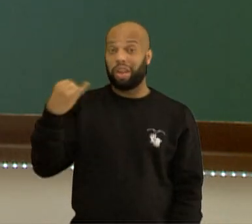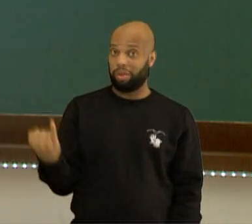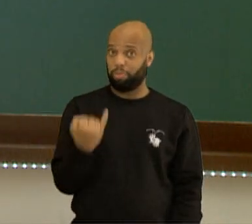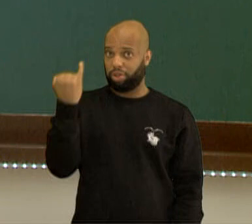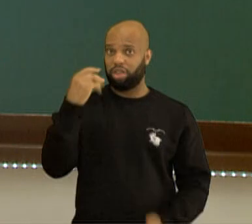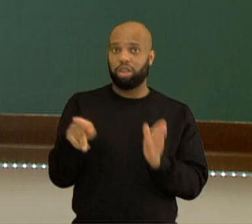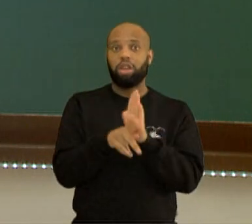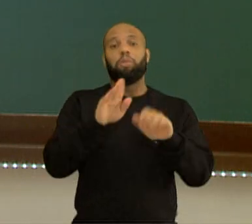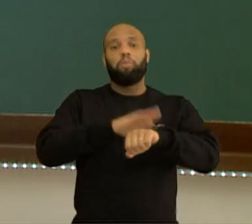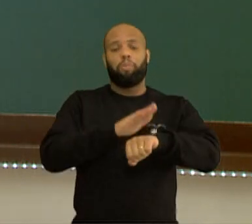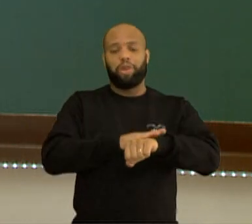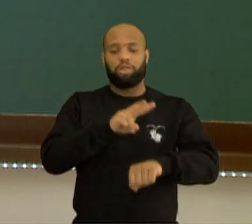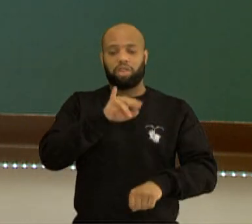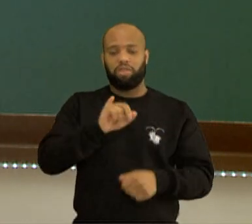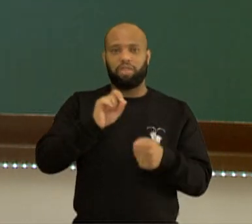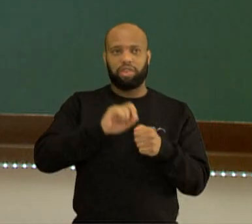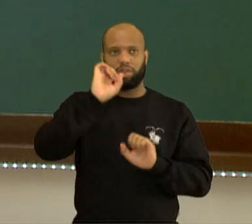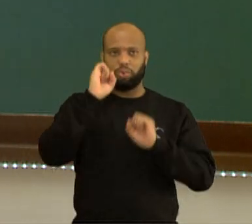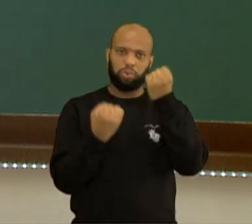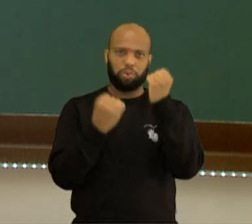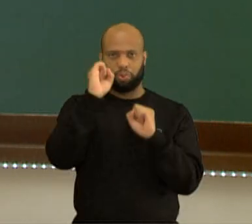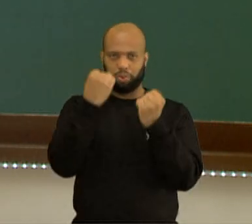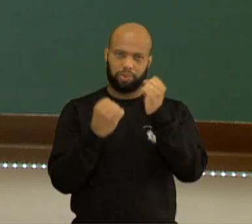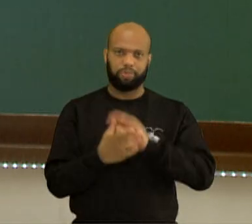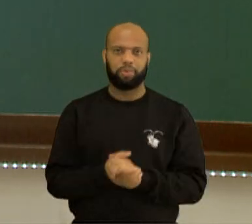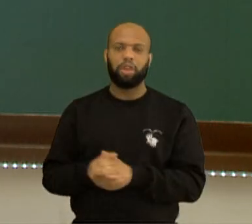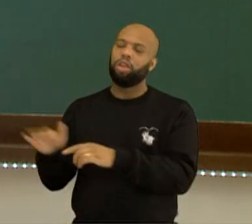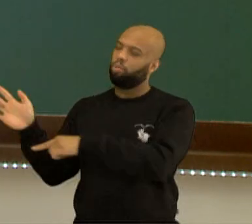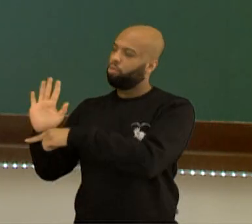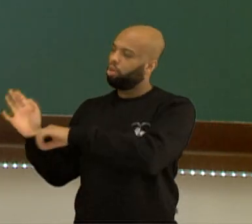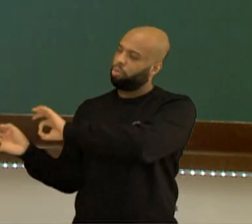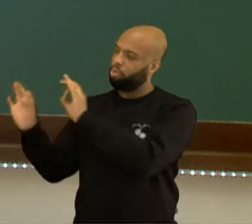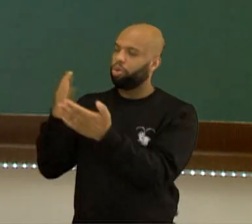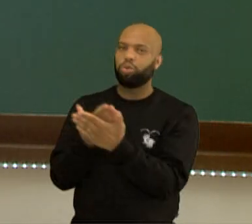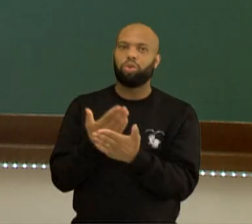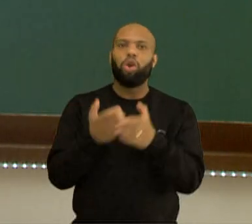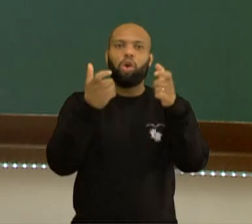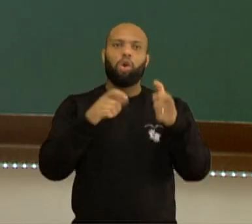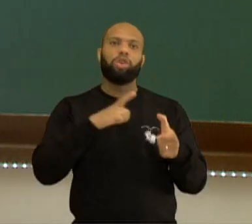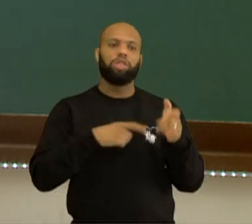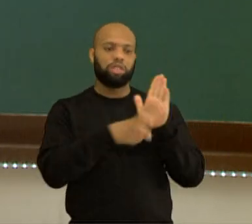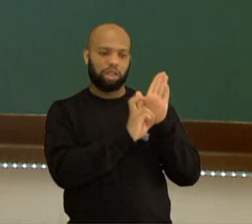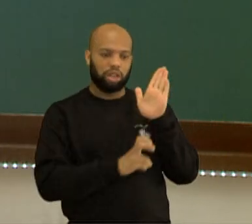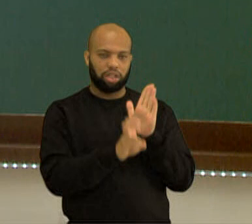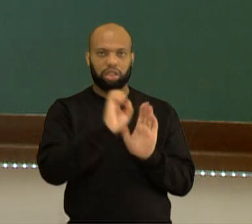com o exercício, o mais ou menos. Nesse vídeo nós falamos